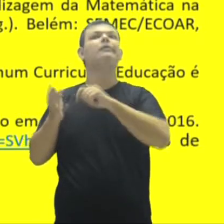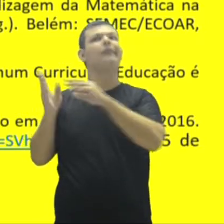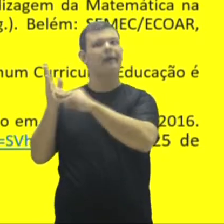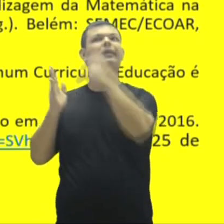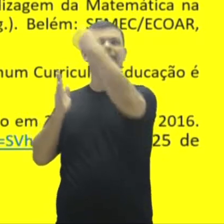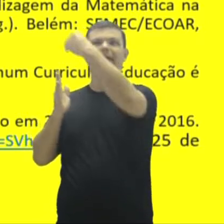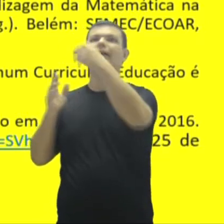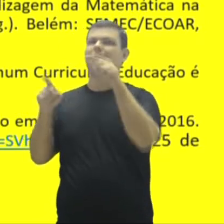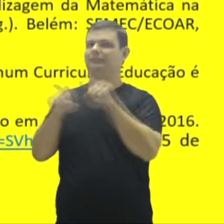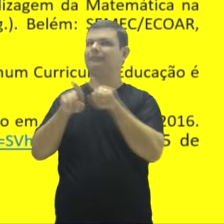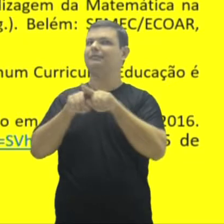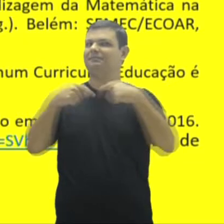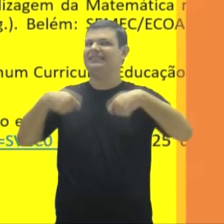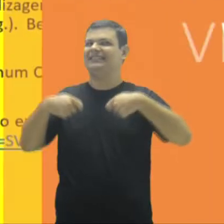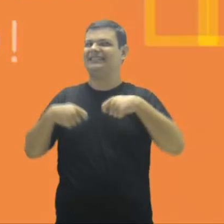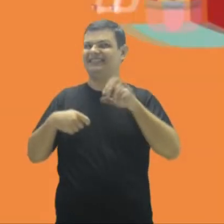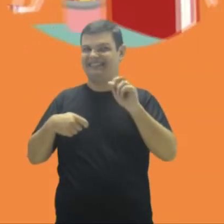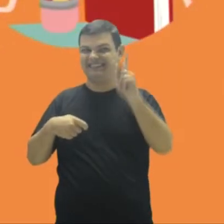calendário, ok?